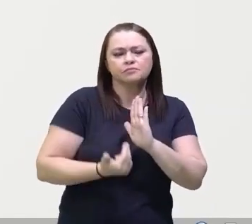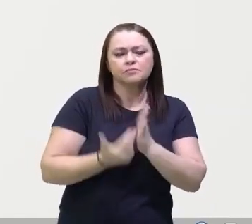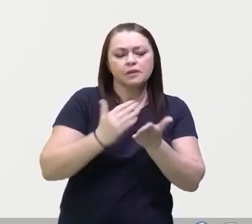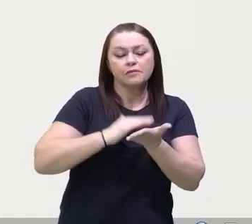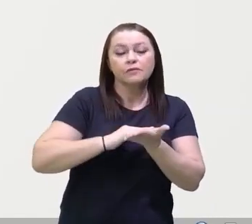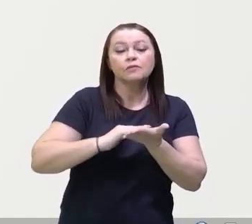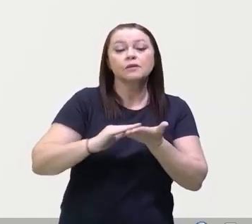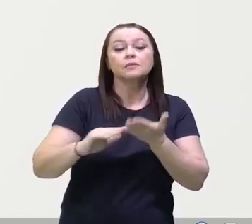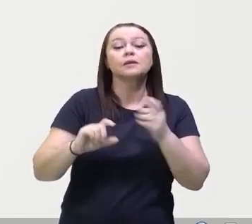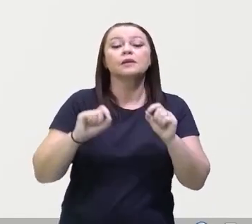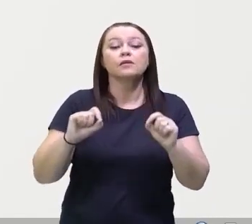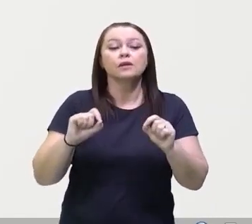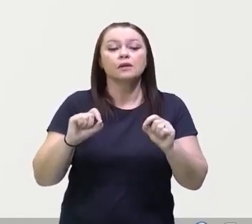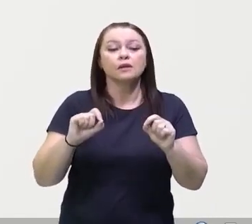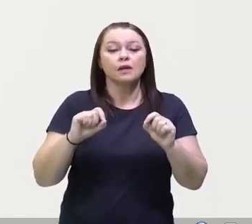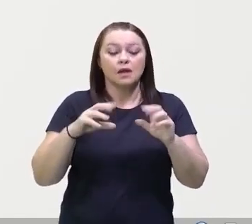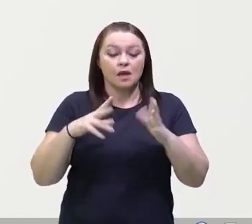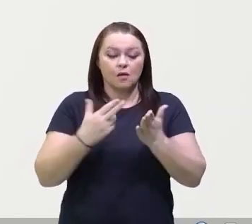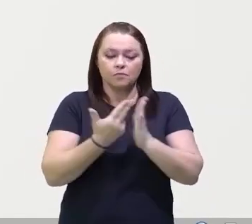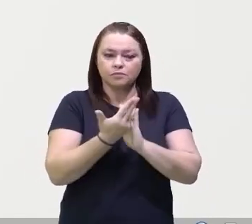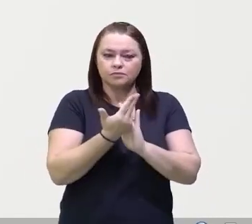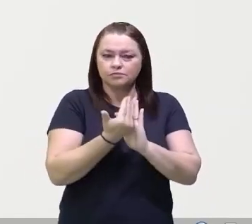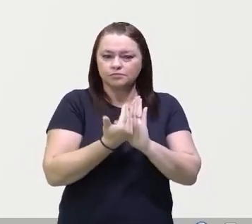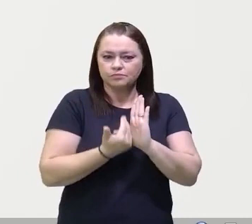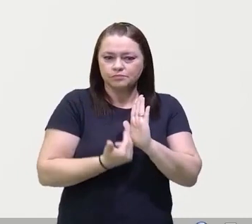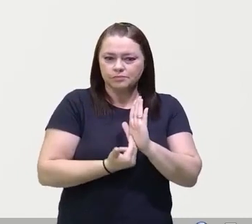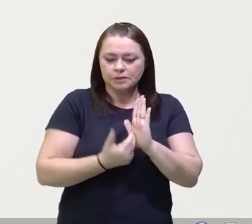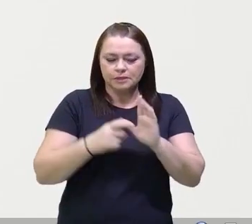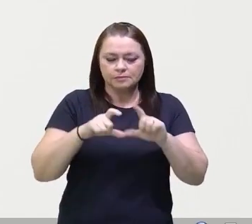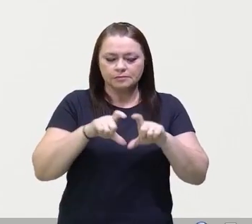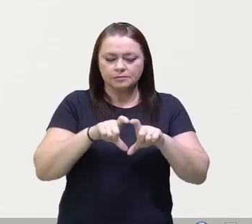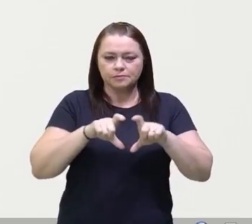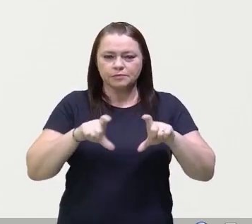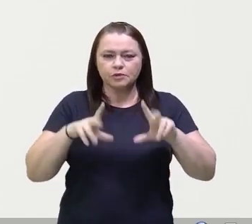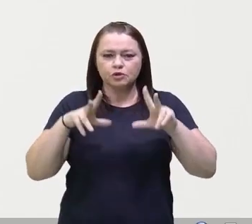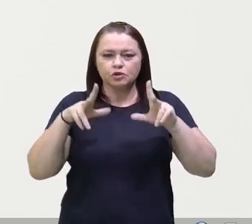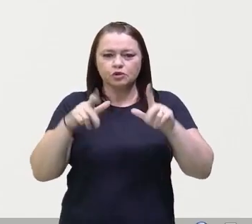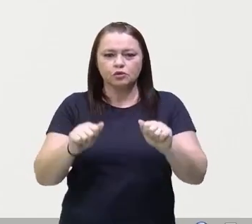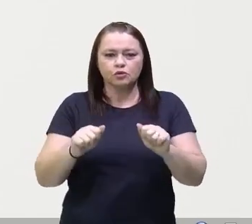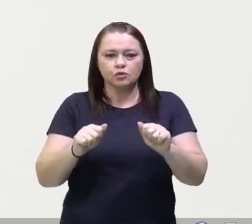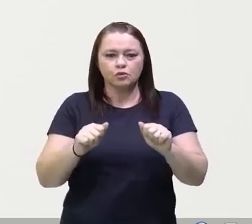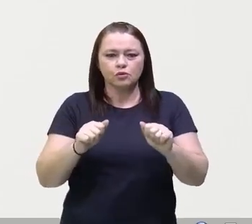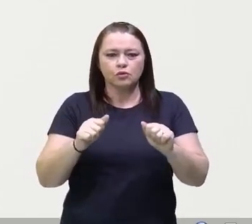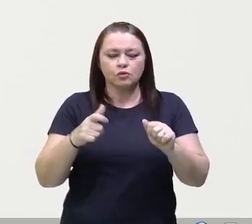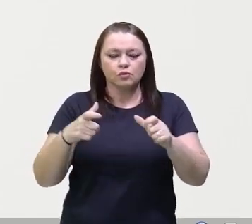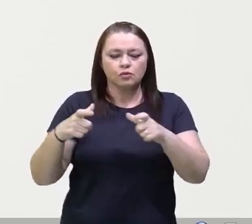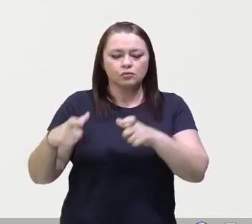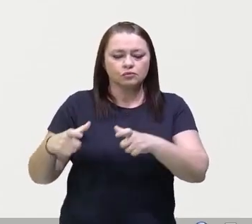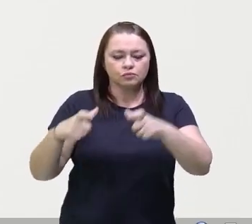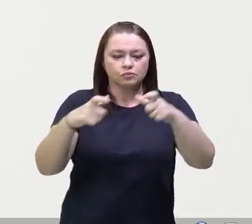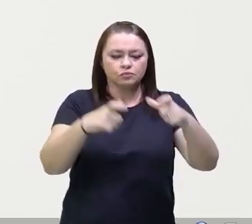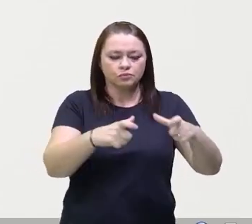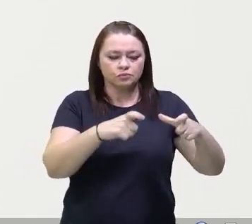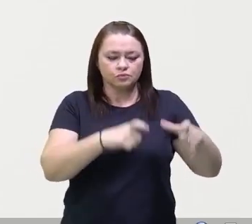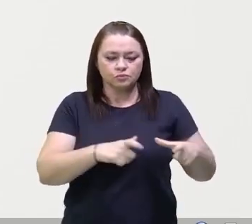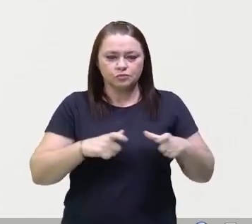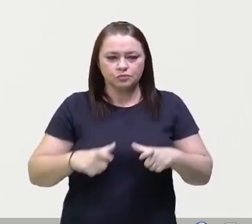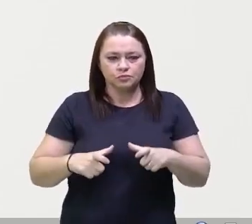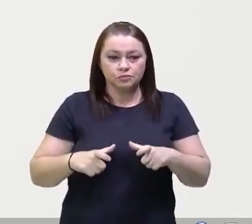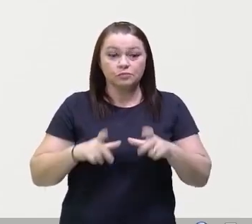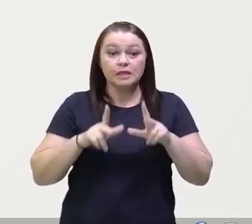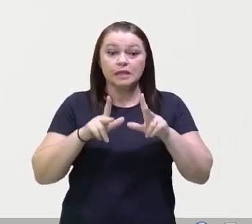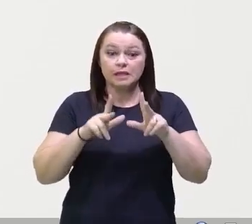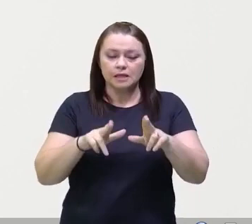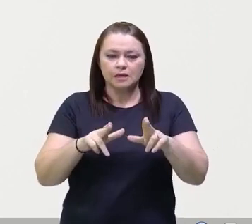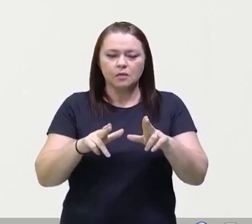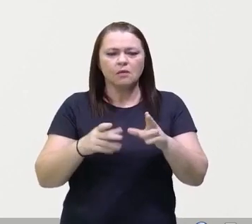figura em que todos os seus pontos estão no mesmo plano.